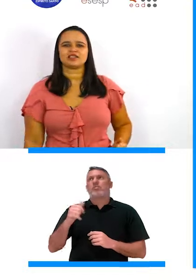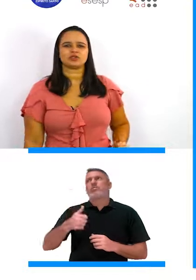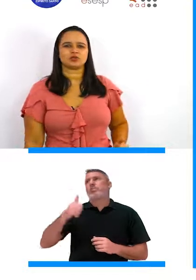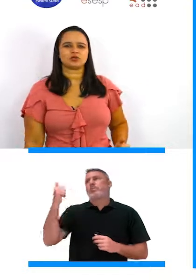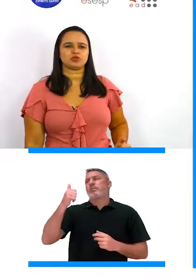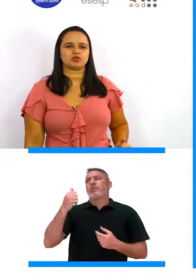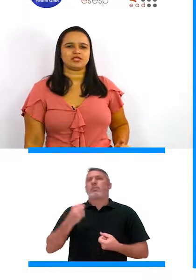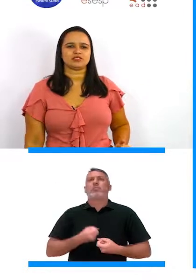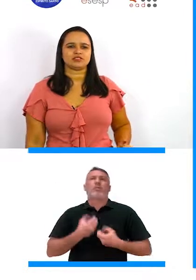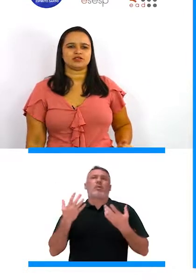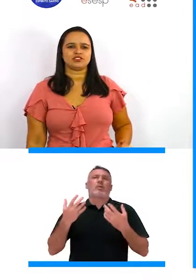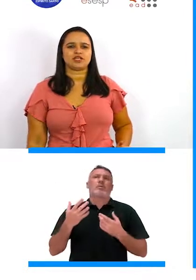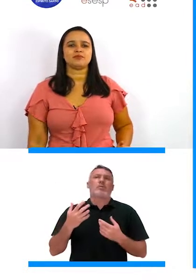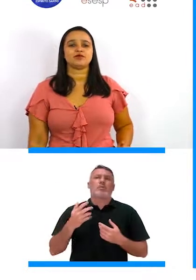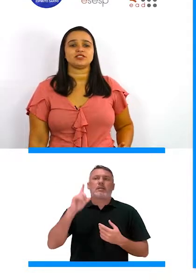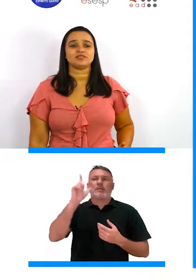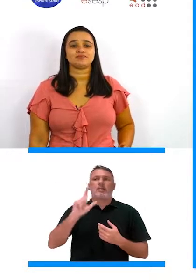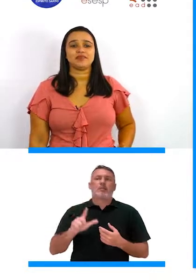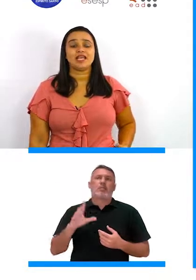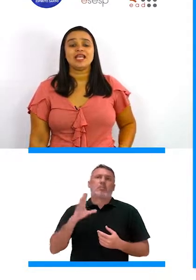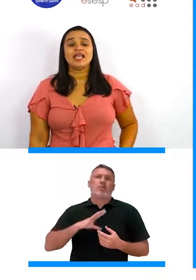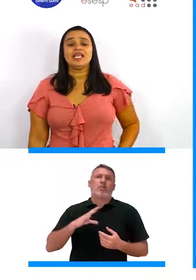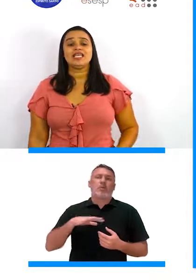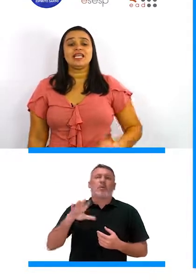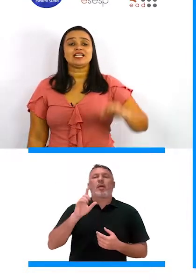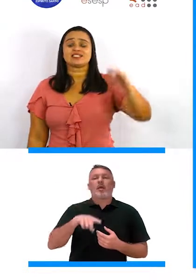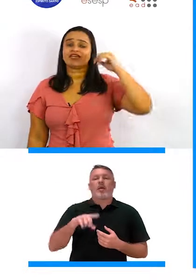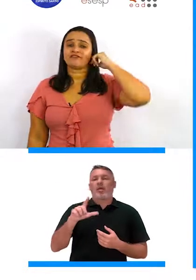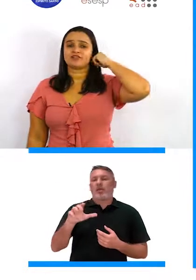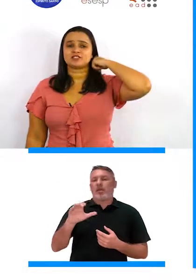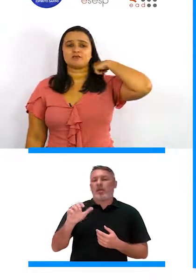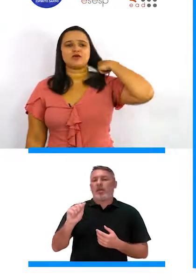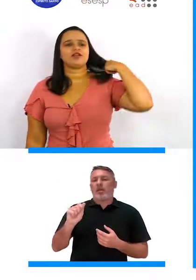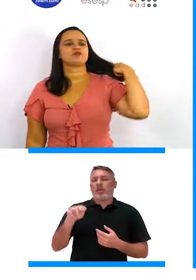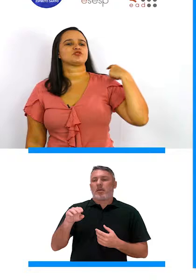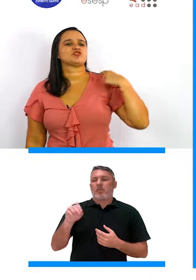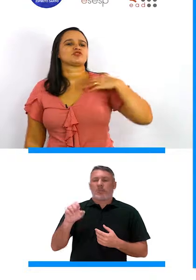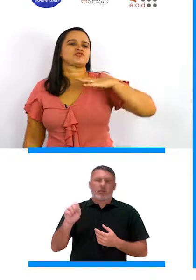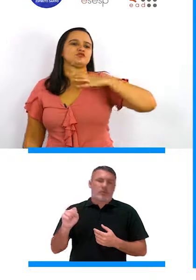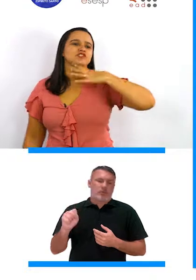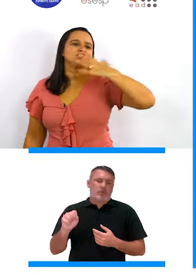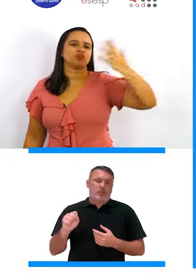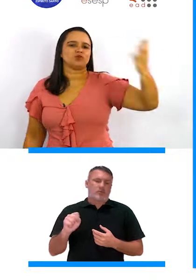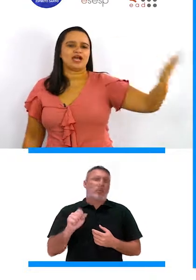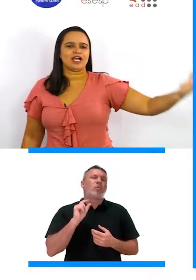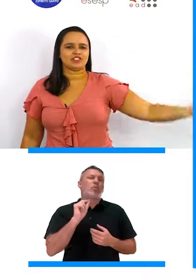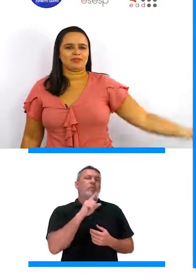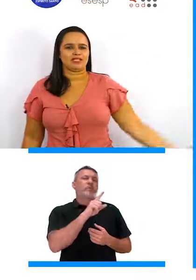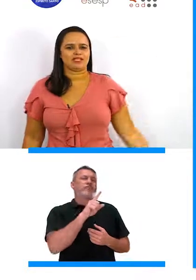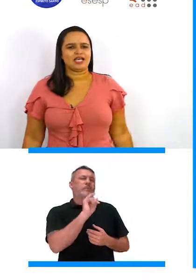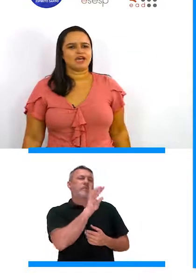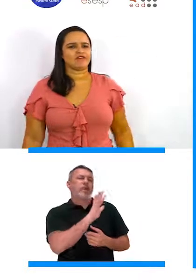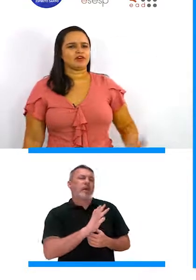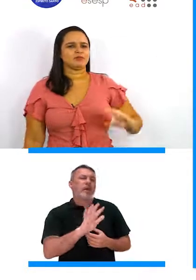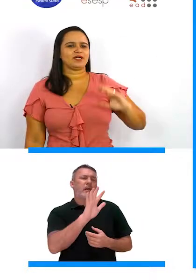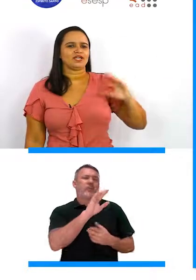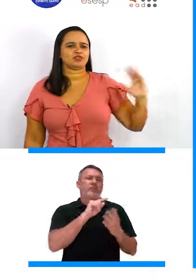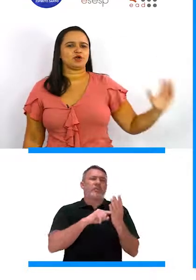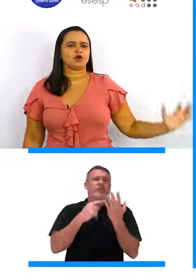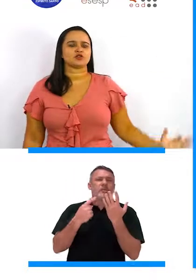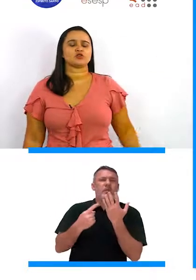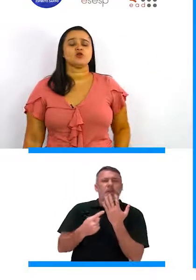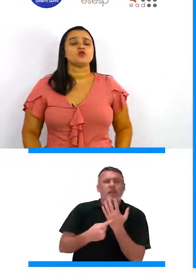poeta da literatura portuguesa, Luís de Camões, né? E ele escreveu esse poema usando as figuras de linguagem, a metáfora,